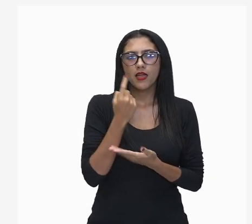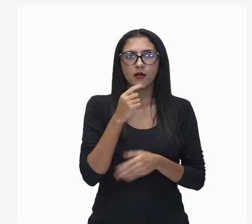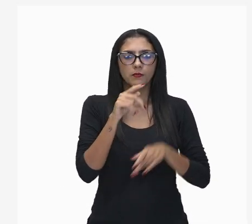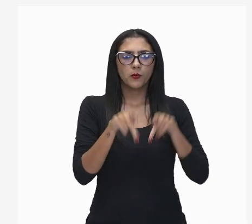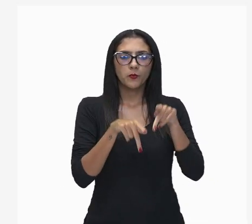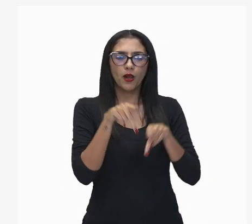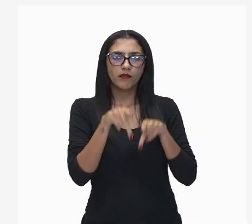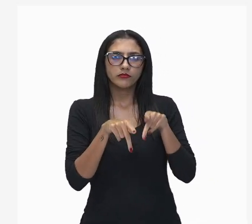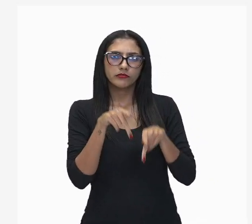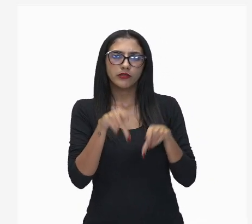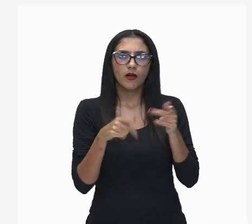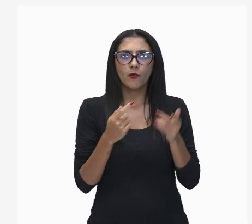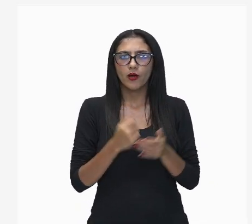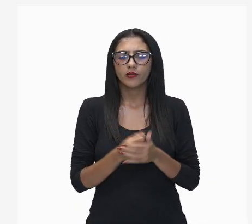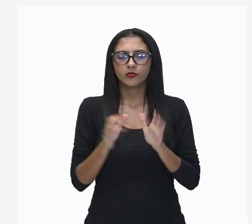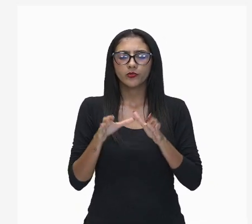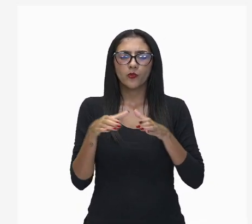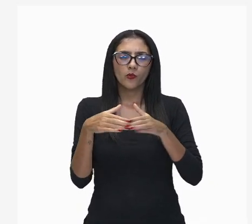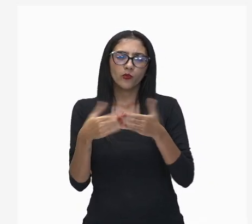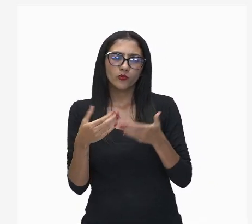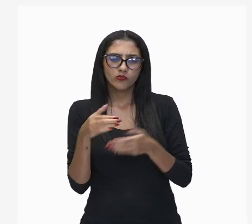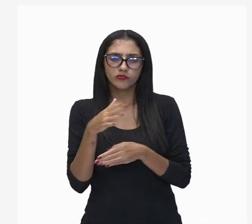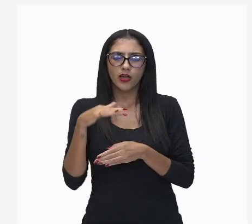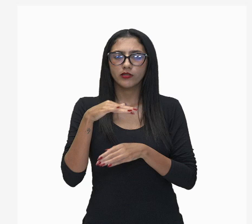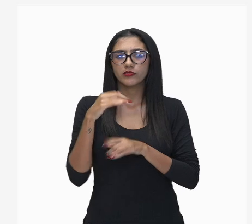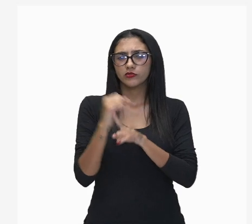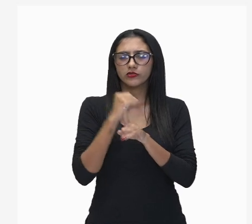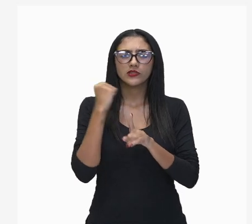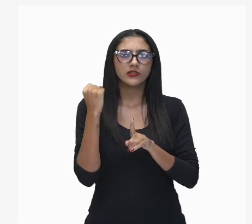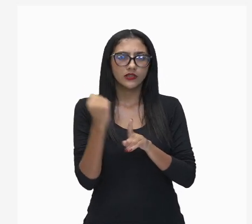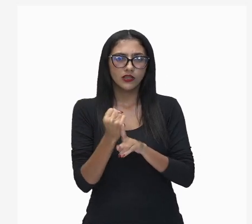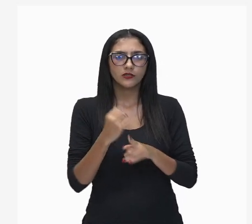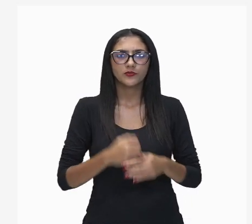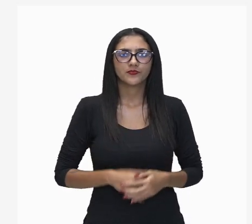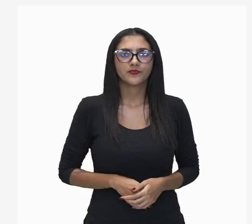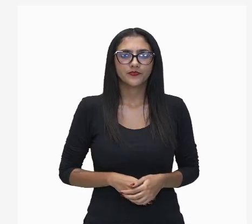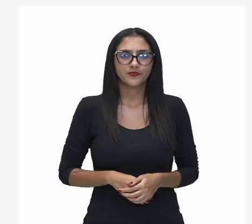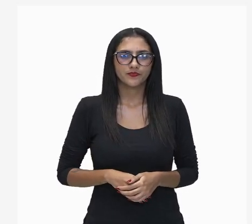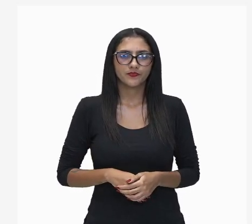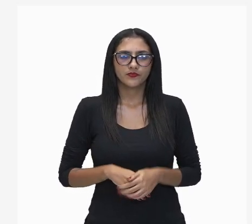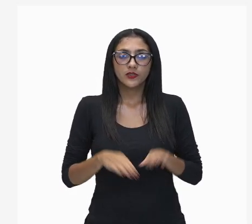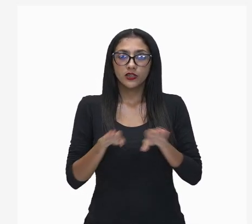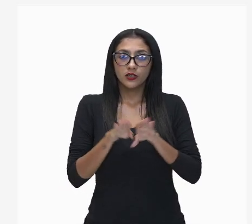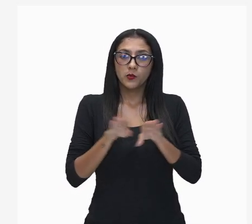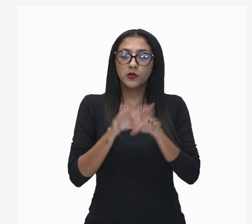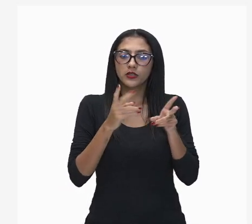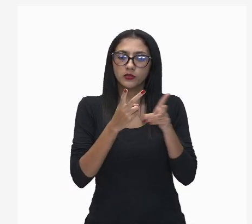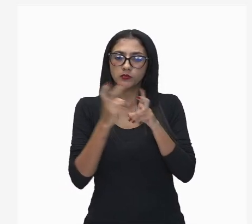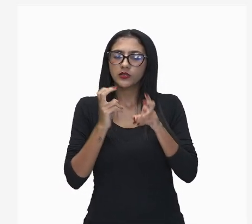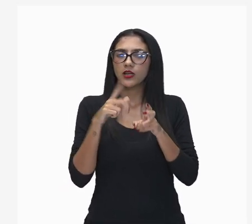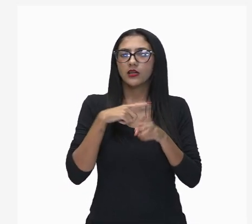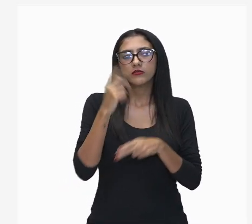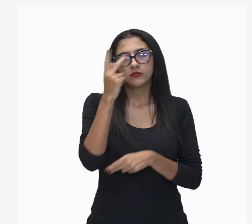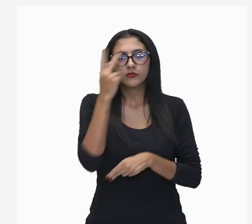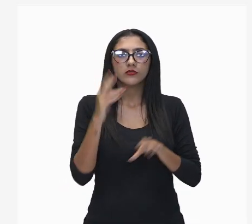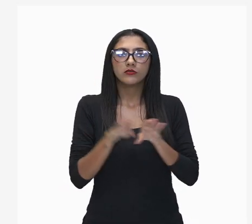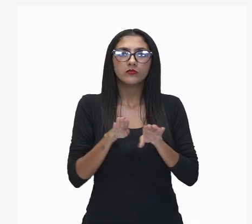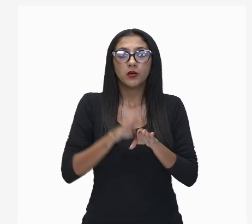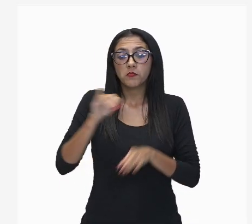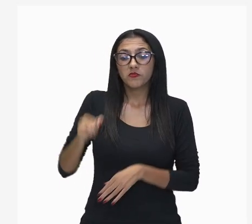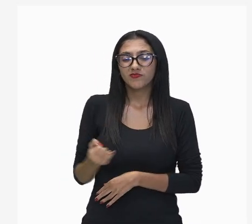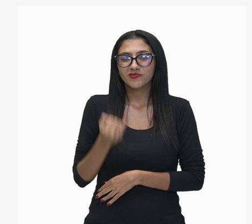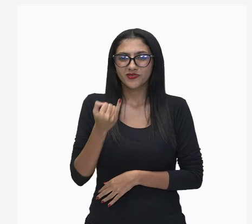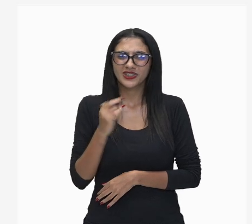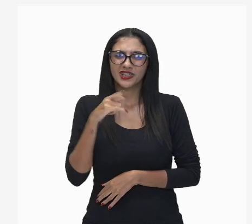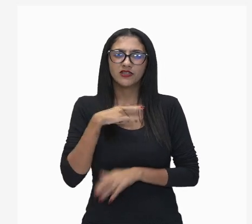da classe média. E nesse contexto, nós vamos observar que essas pessoas se apropriaram dessa situação, do